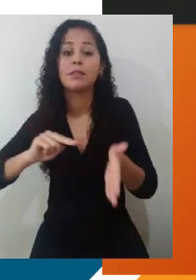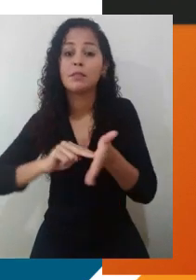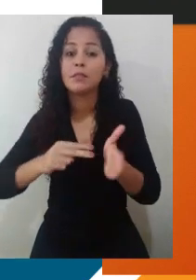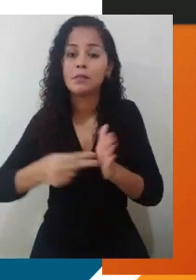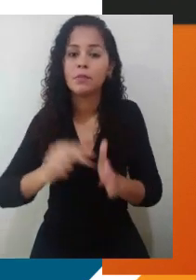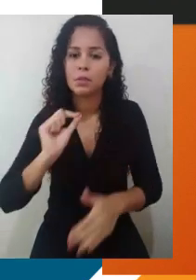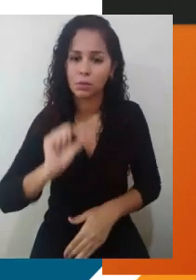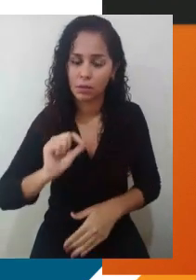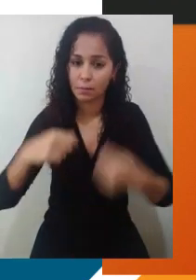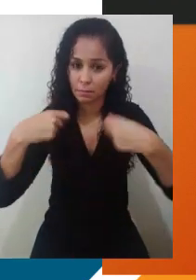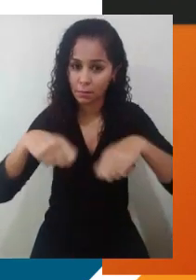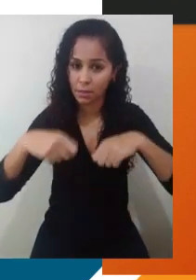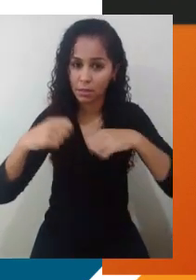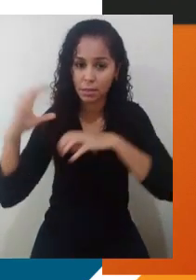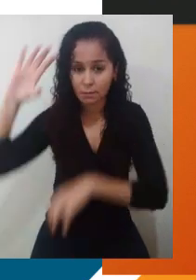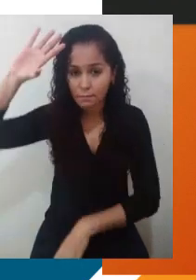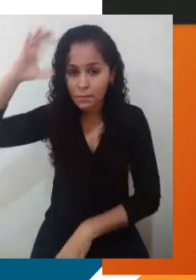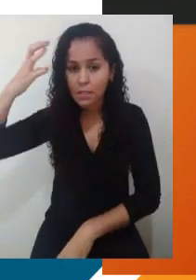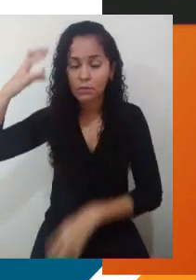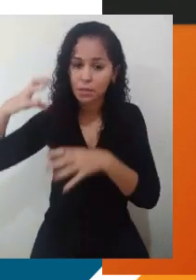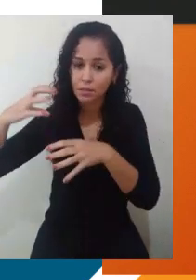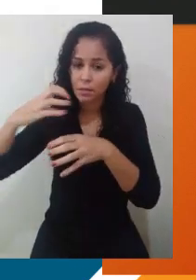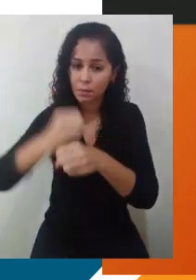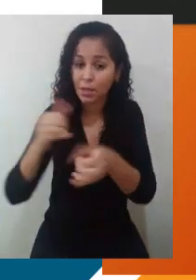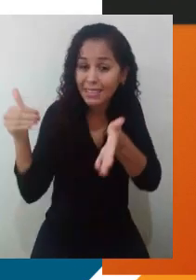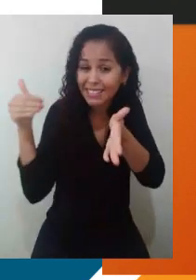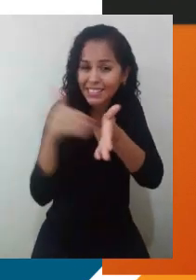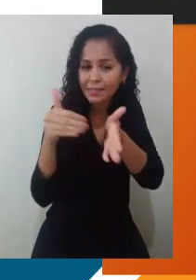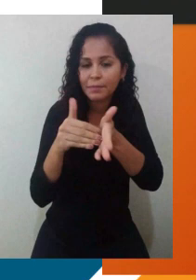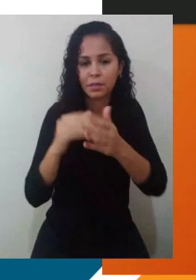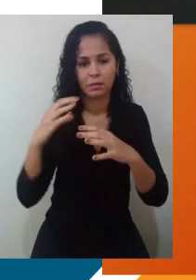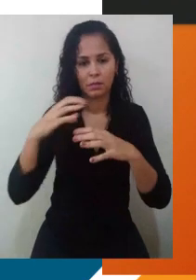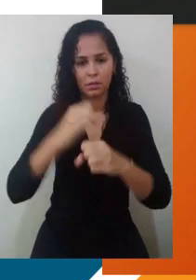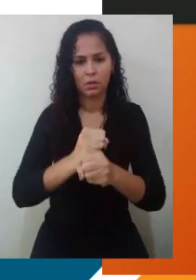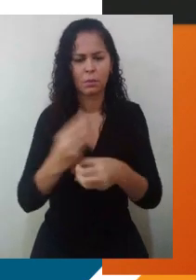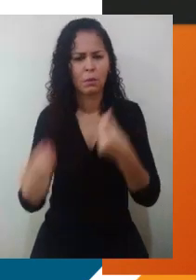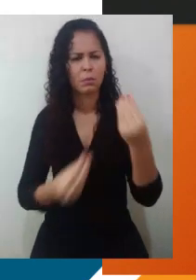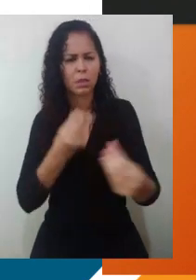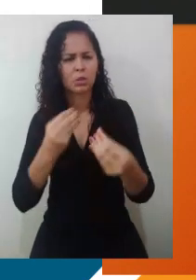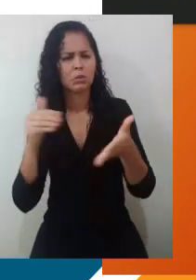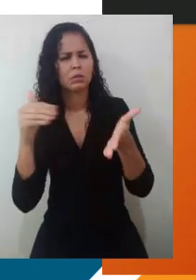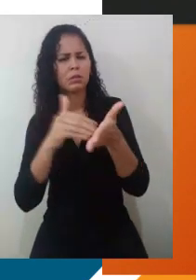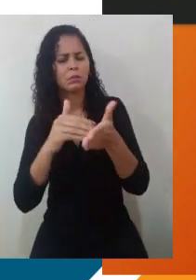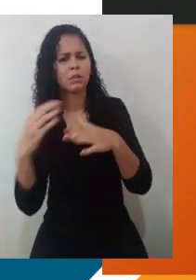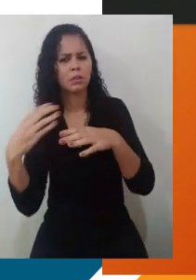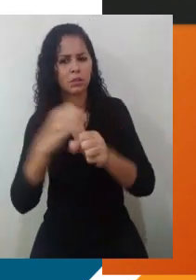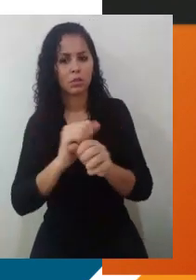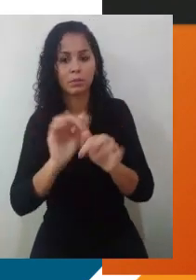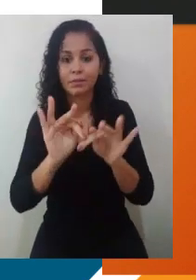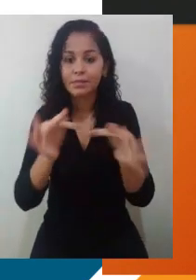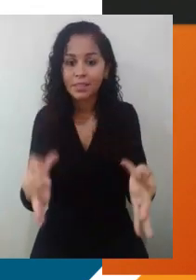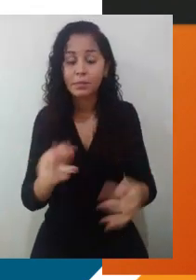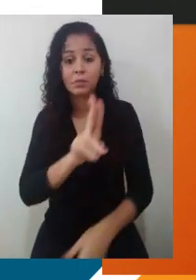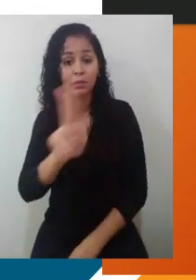deseja que você calcule o limite dessa soma. Mas como você vai calcular o limite da soma? É simples, você vai